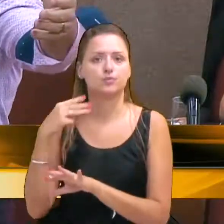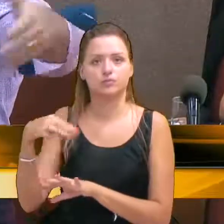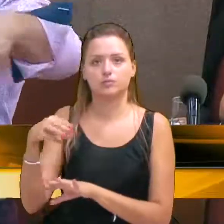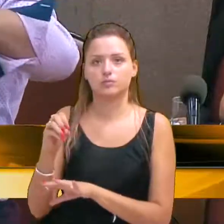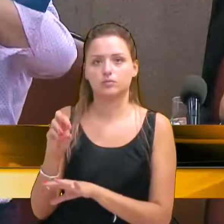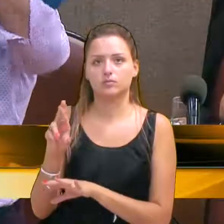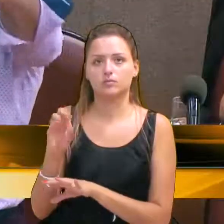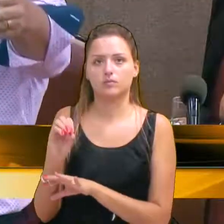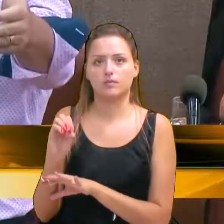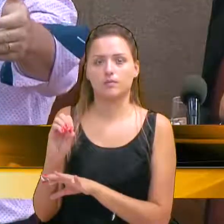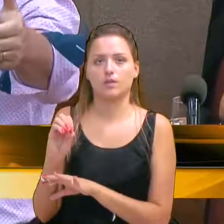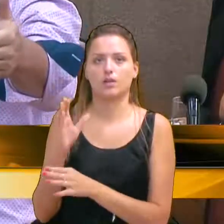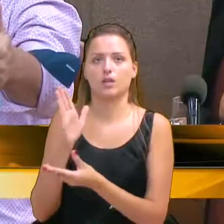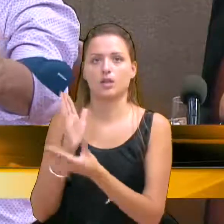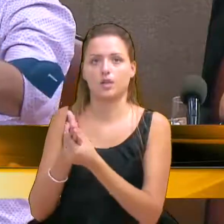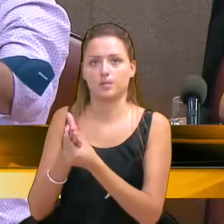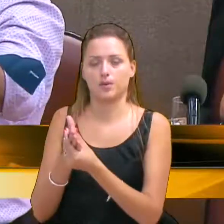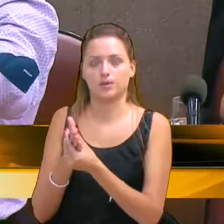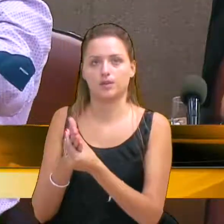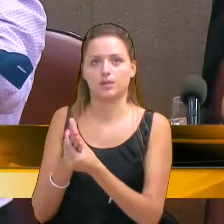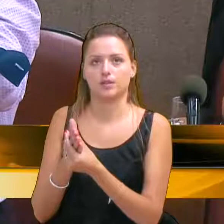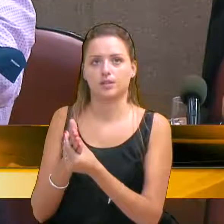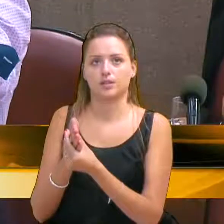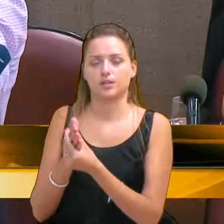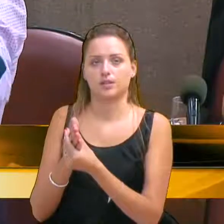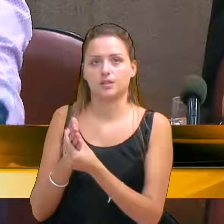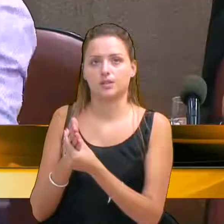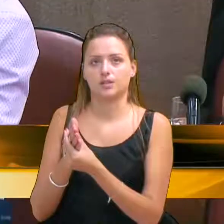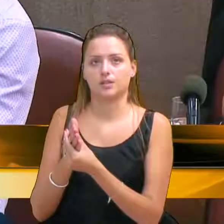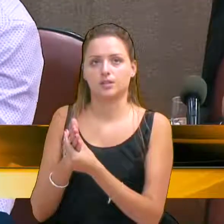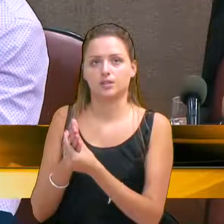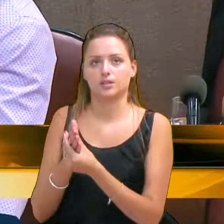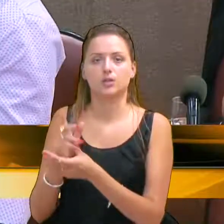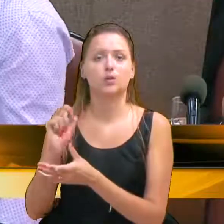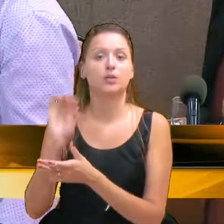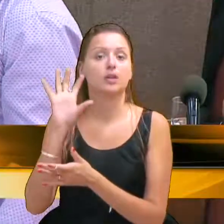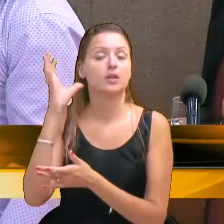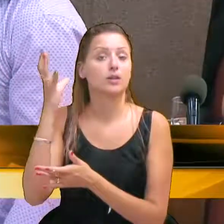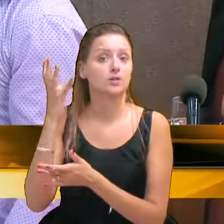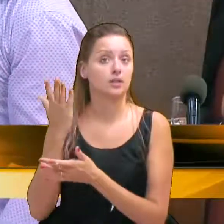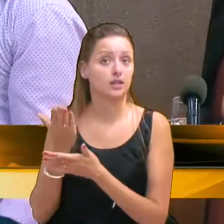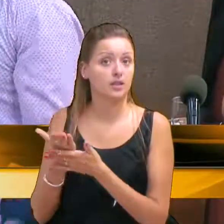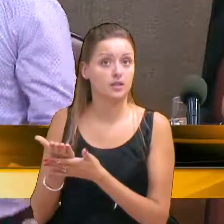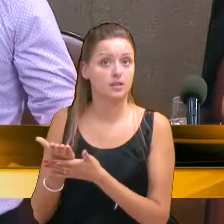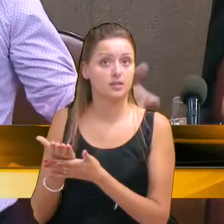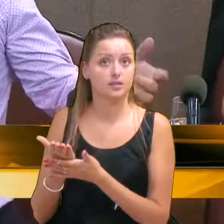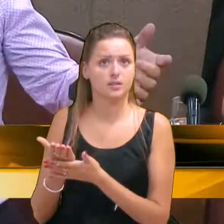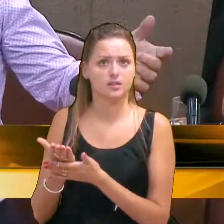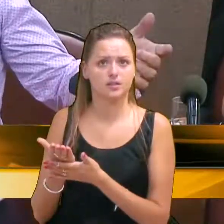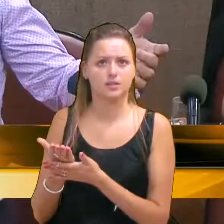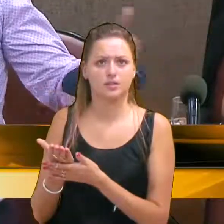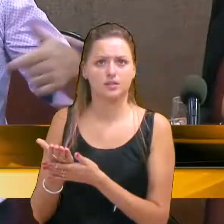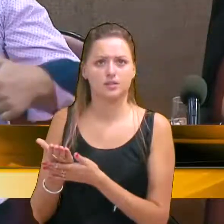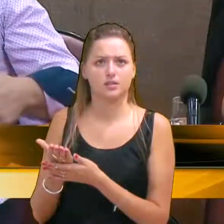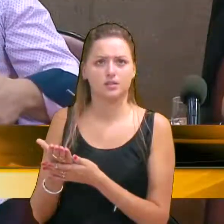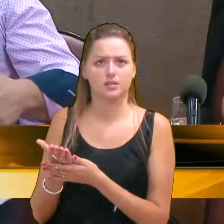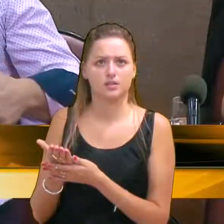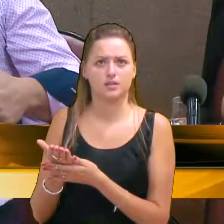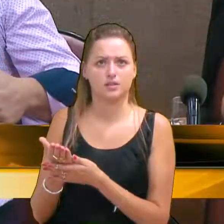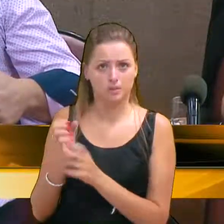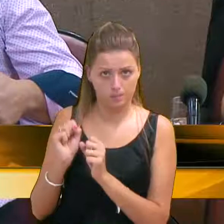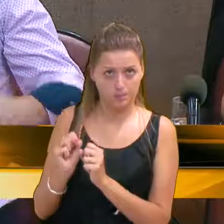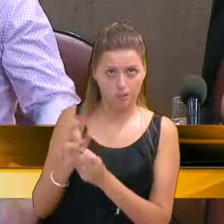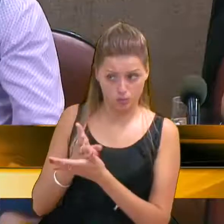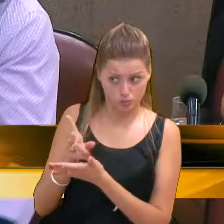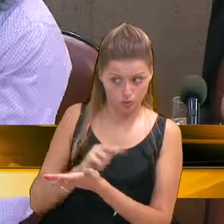Moro, né, em condená-lo em primeira instância, né? O que acontece? Senhor presidente, posso...